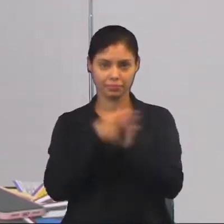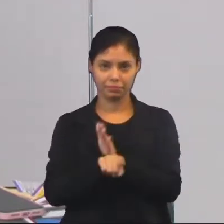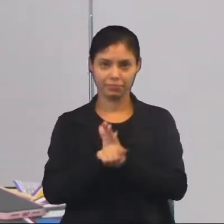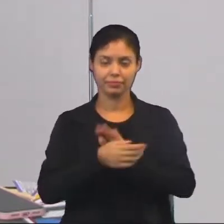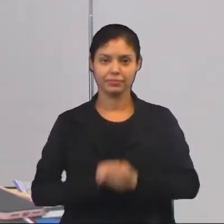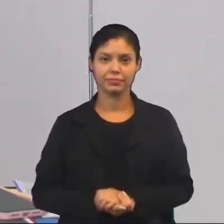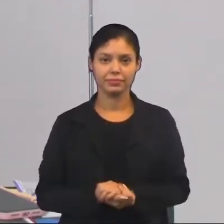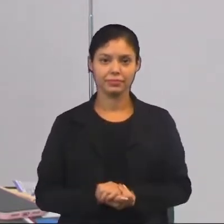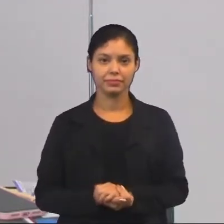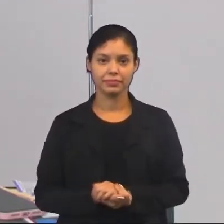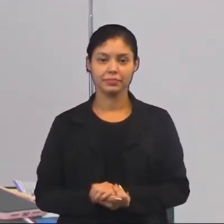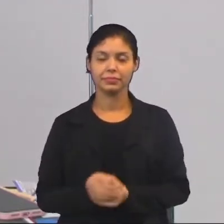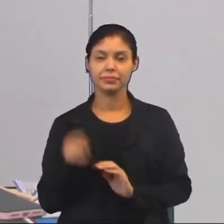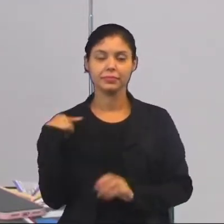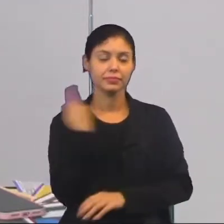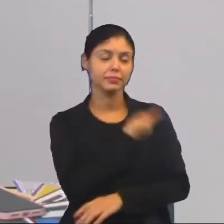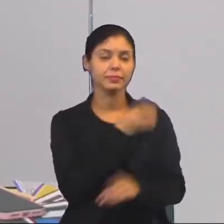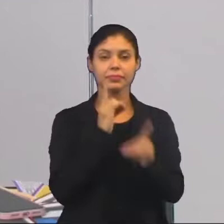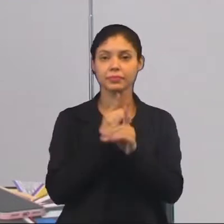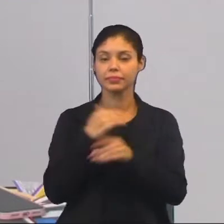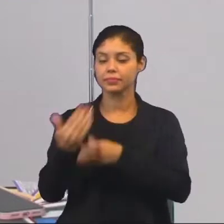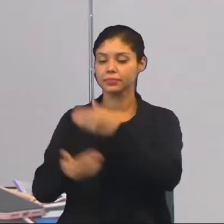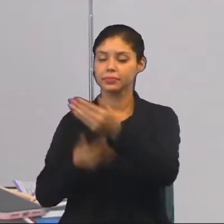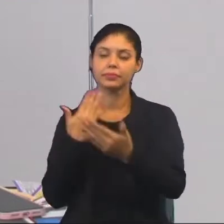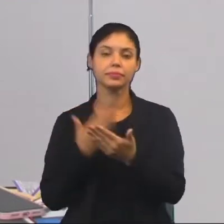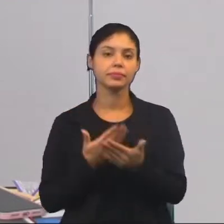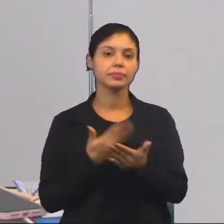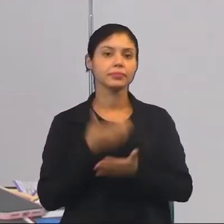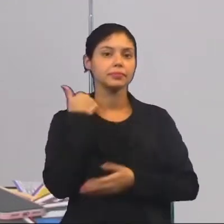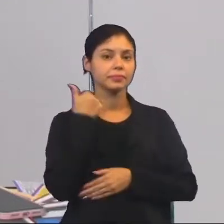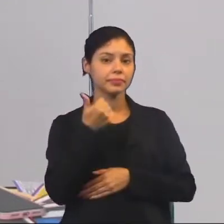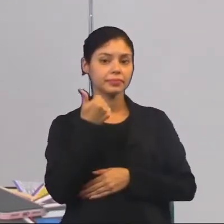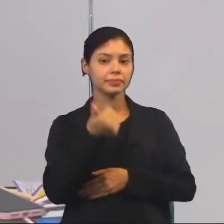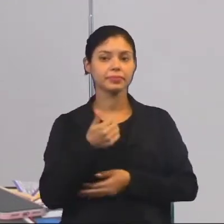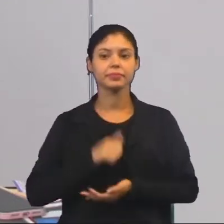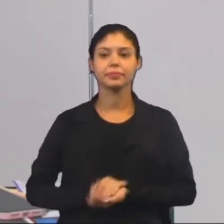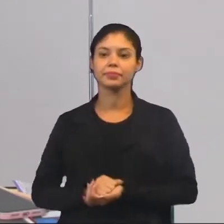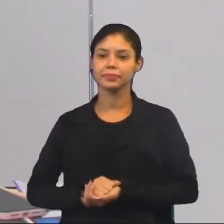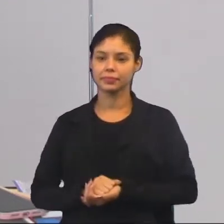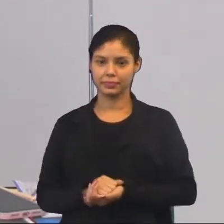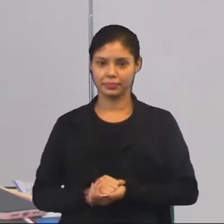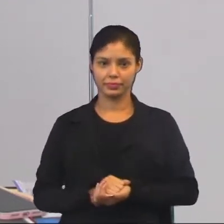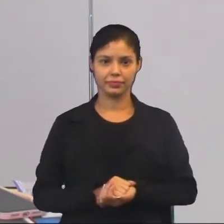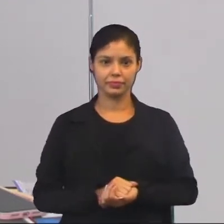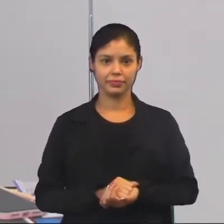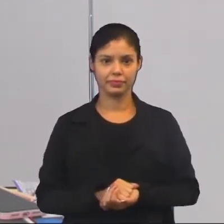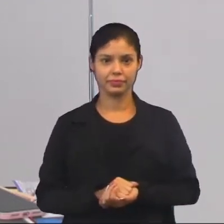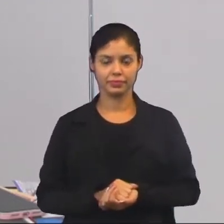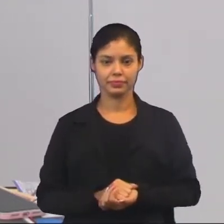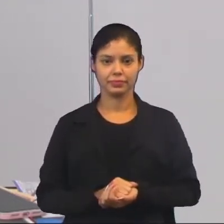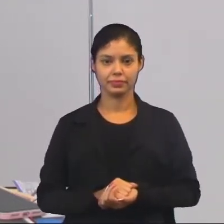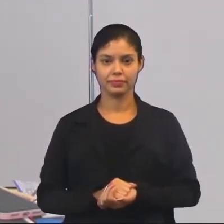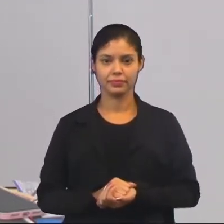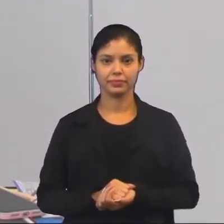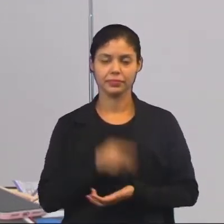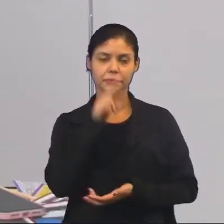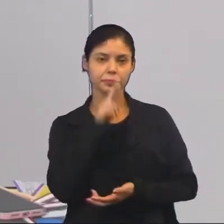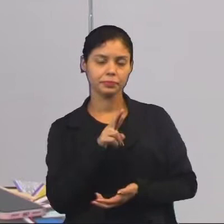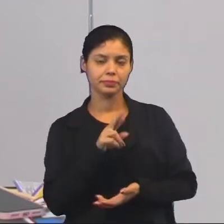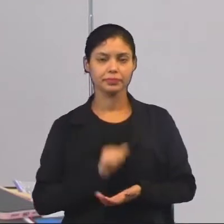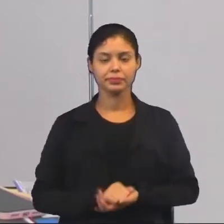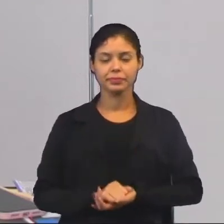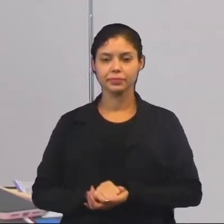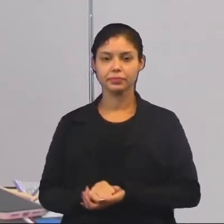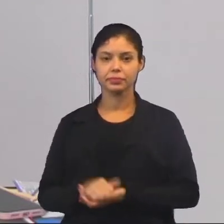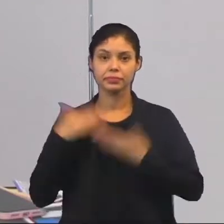essas perguntas, nós vamos descobrir no decorrer da nossa aula, tá? No decorrer da nossa aula, essas perguntas vão ser todas